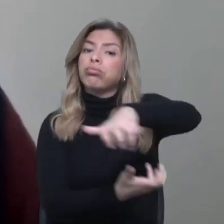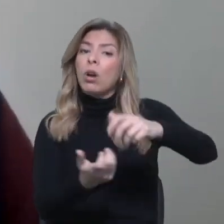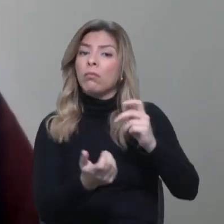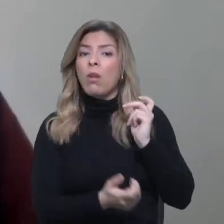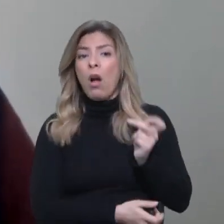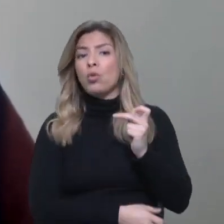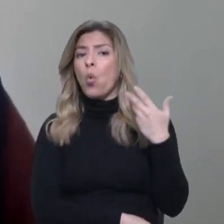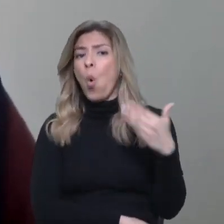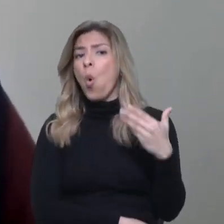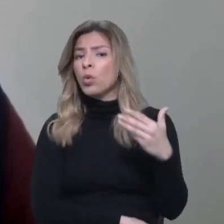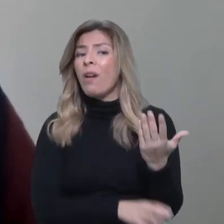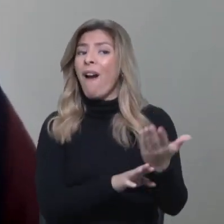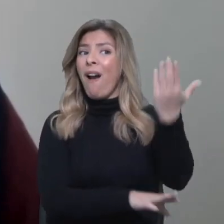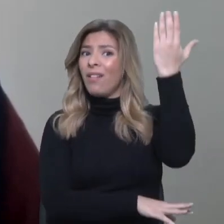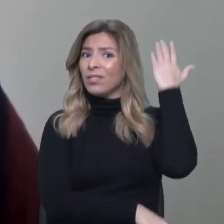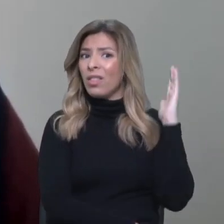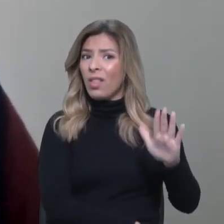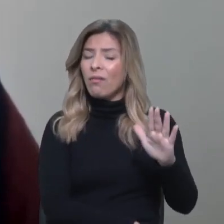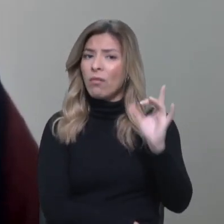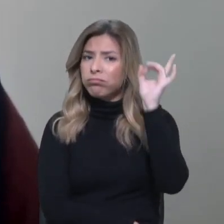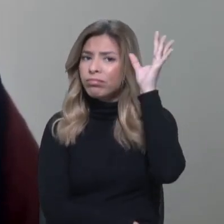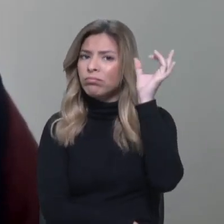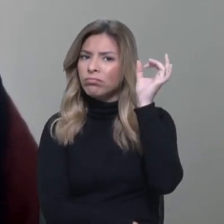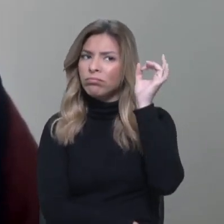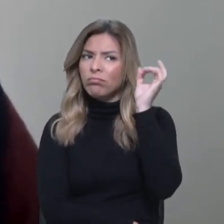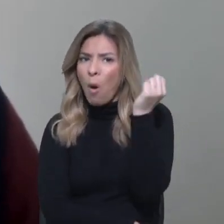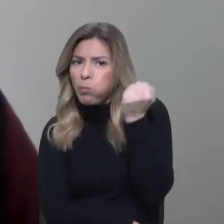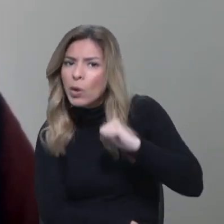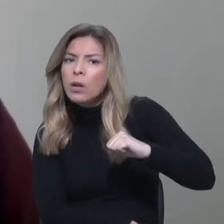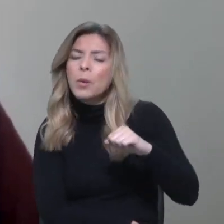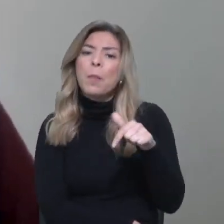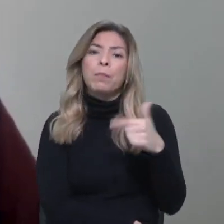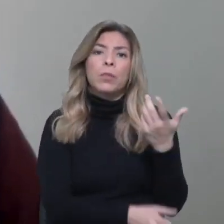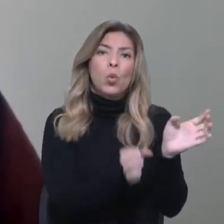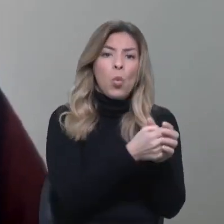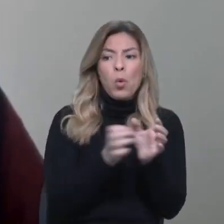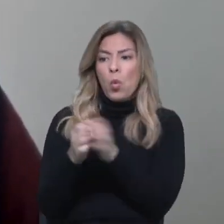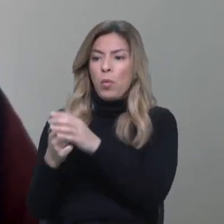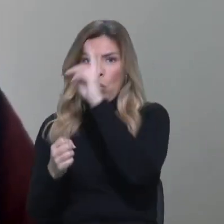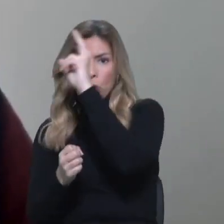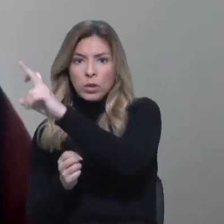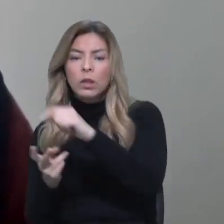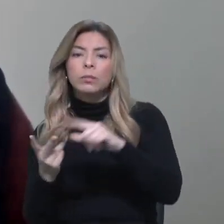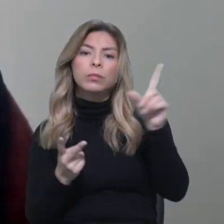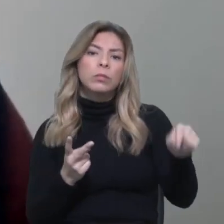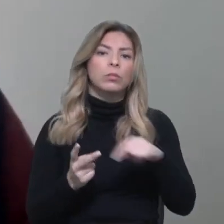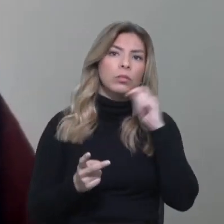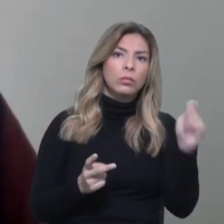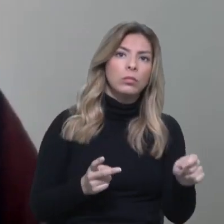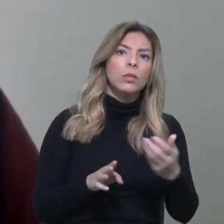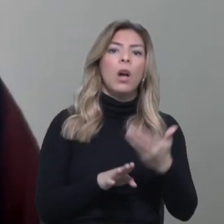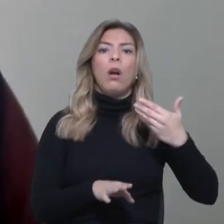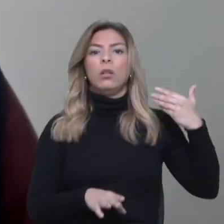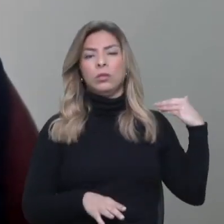anos. Foi sistematicamente violado esse cessar-fogo e pelas duas partes, não apenas pela parte russa, mas também pela parte ucraniana. Já foram